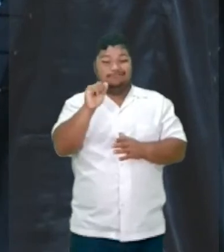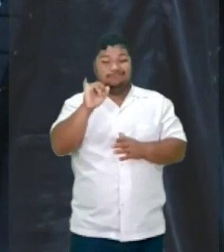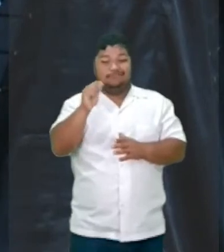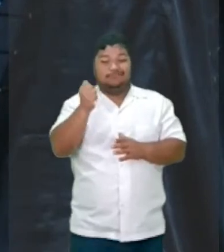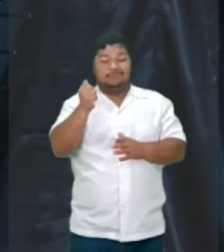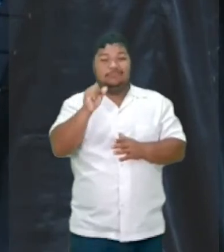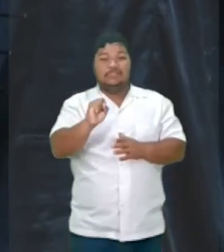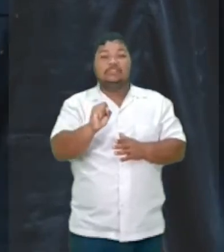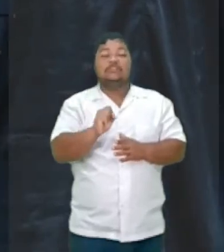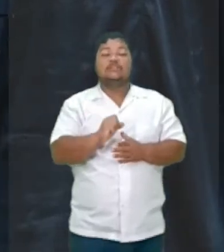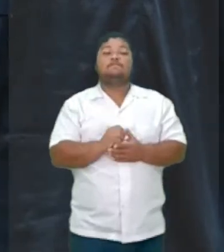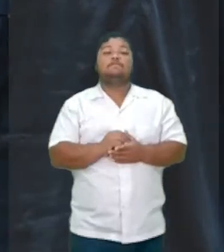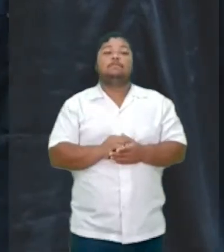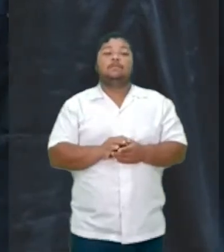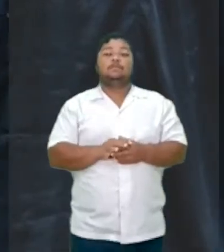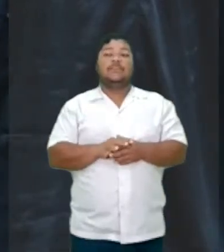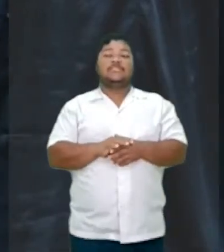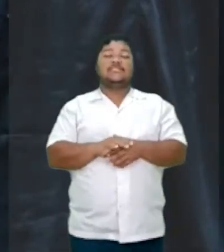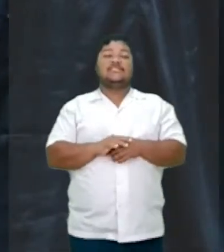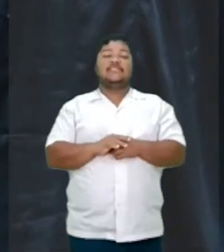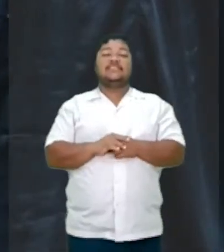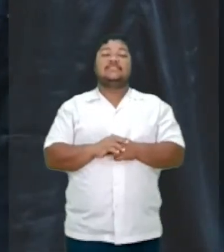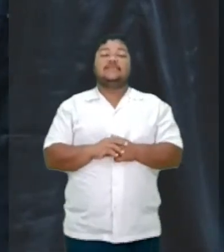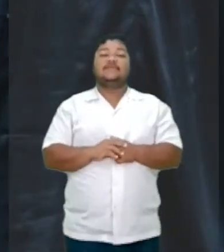E por que eu falo isso para você?